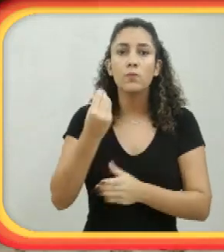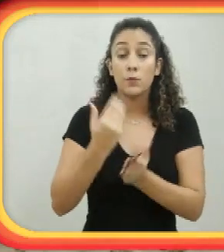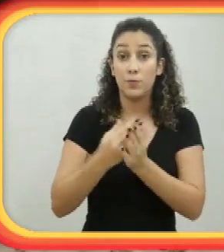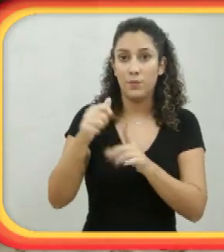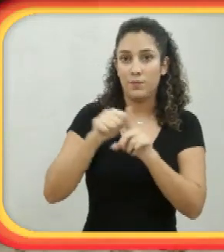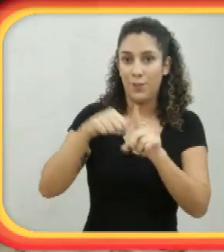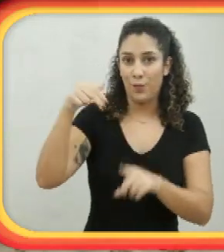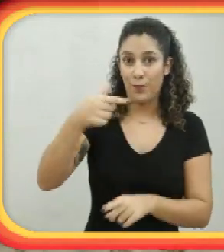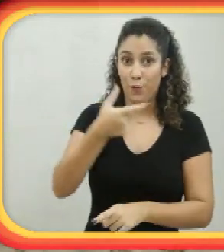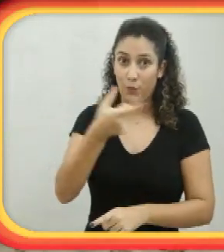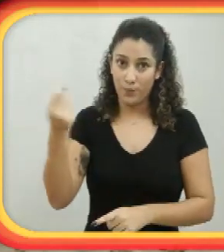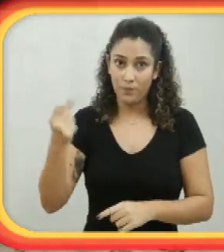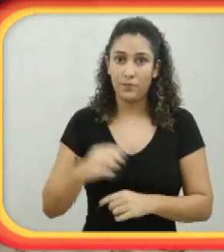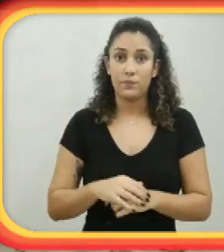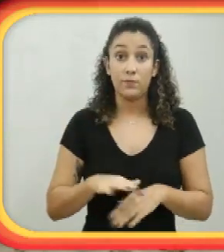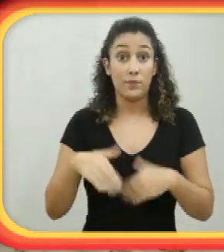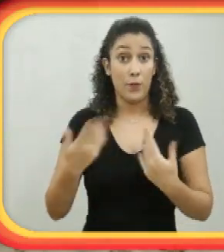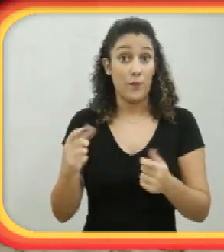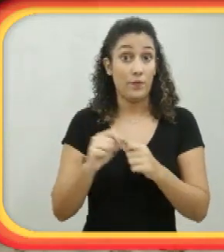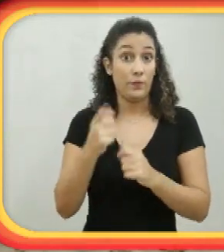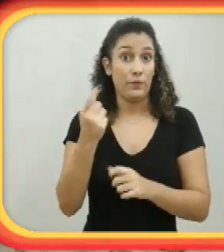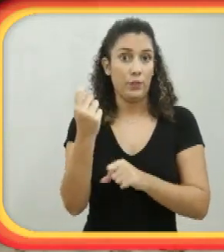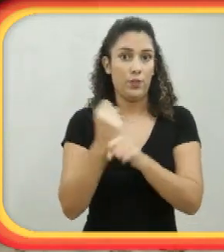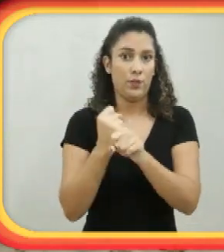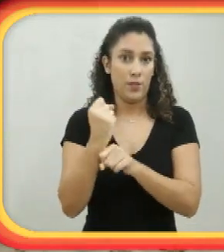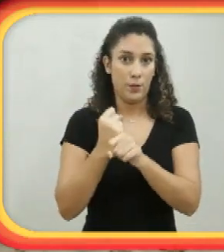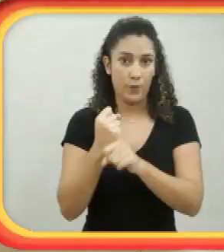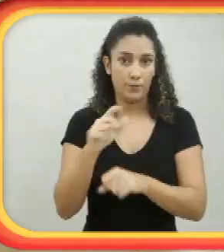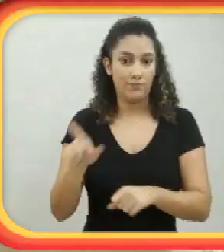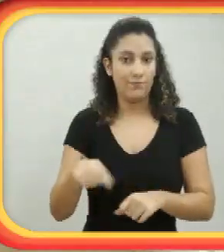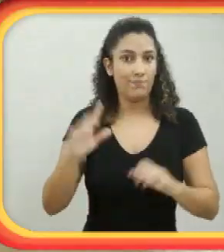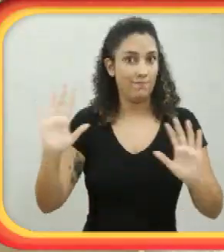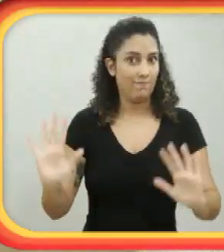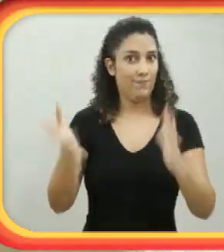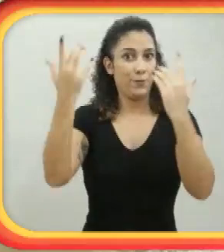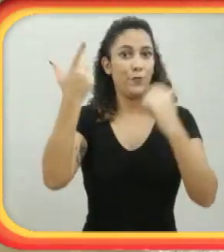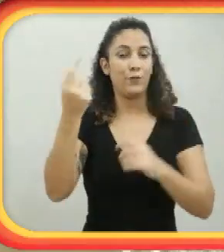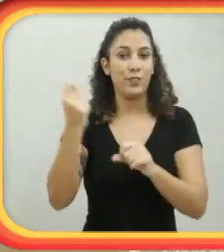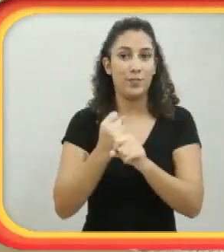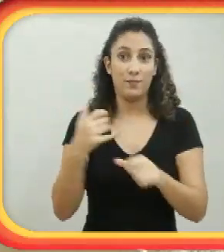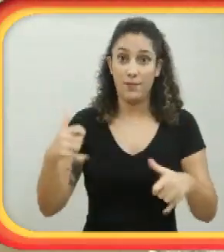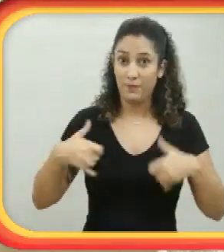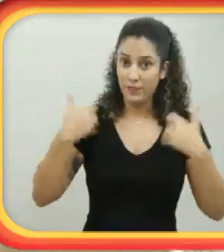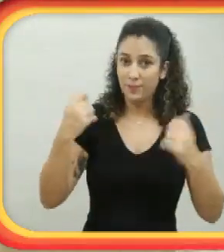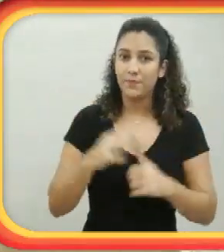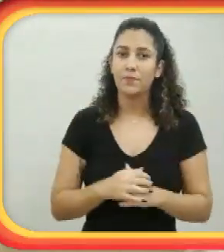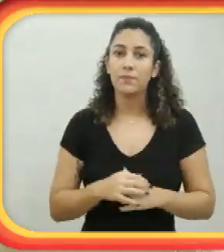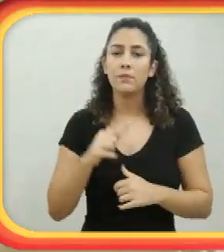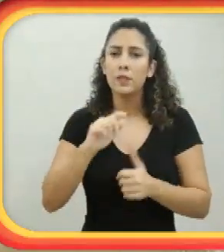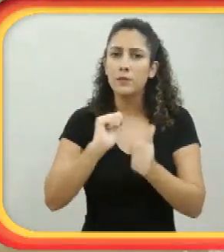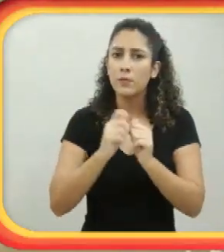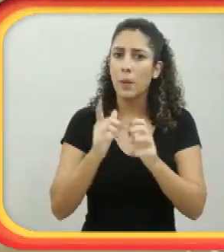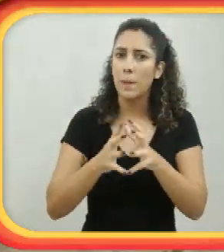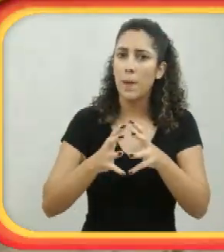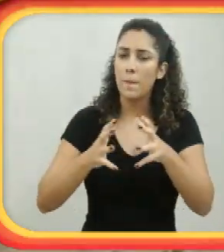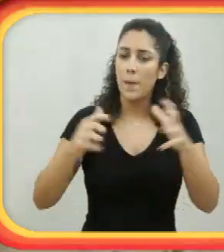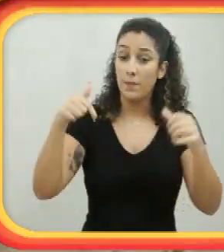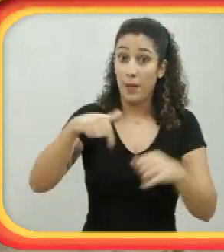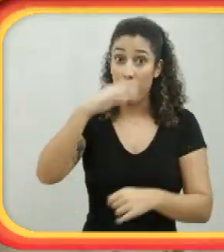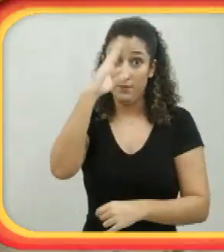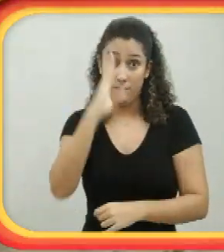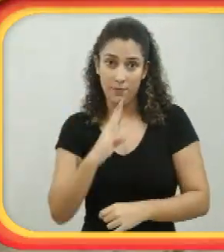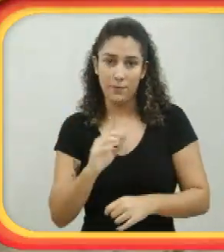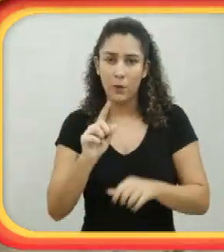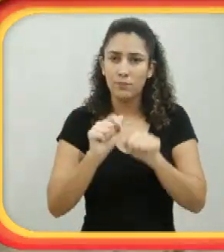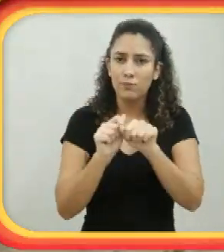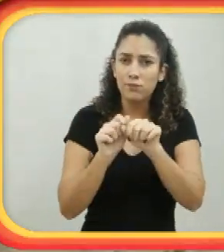1999, começou a funcionar em novembro de 2000, então faz 20 anos, esse ano vamos celebrar o 20º aniversário. O esporte cresceu